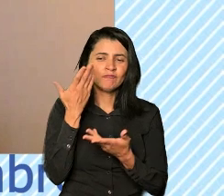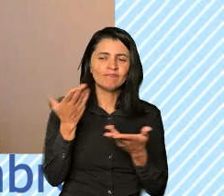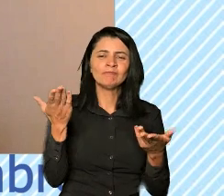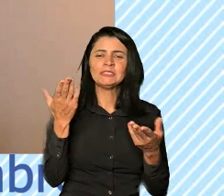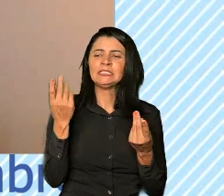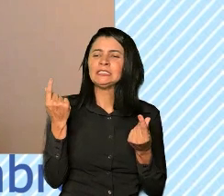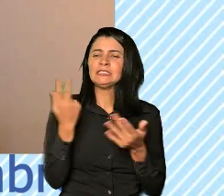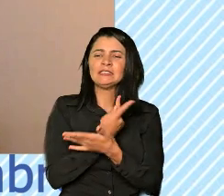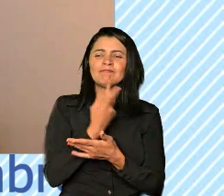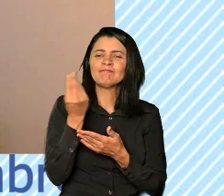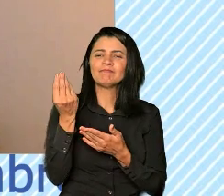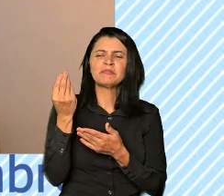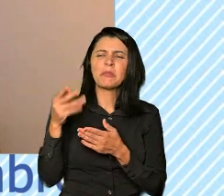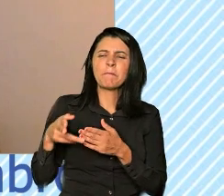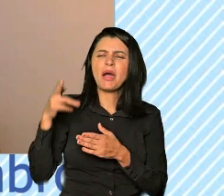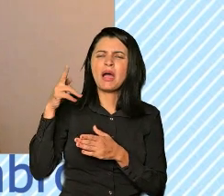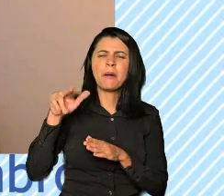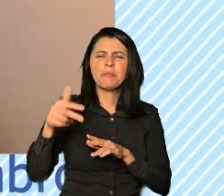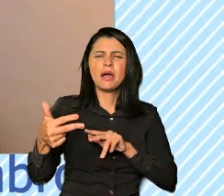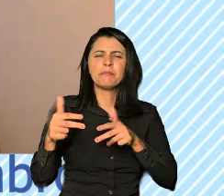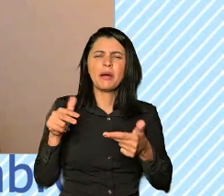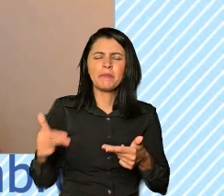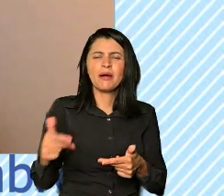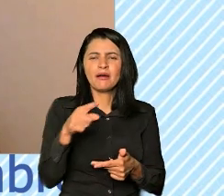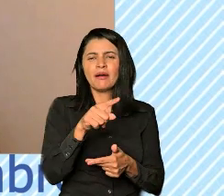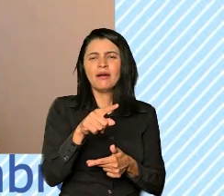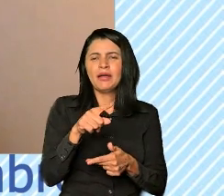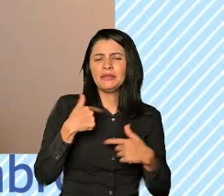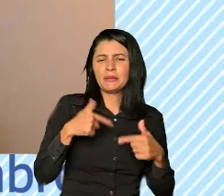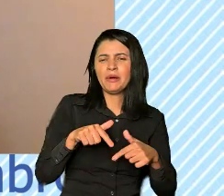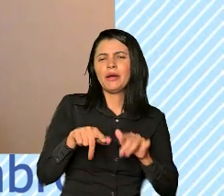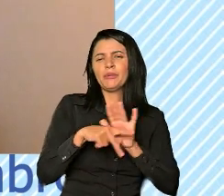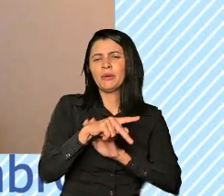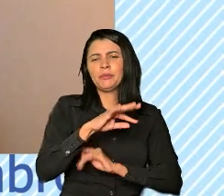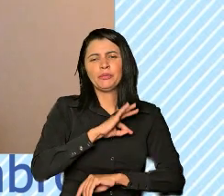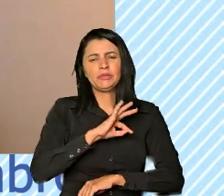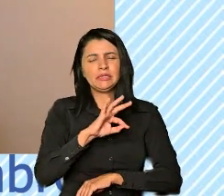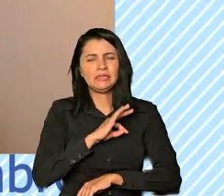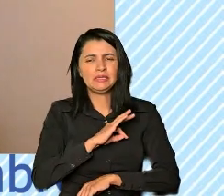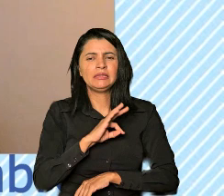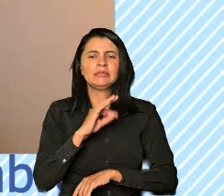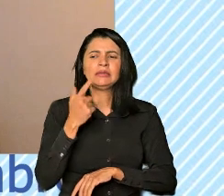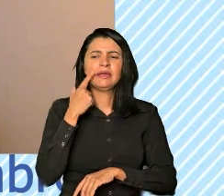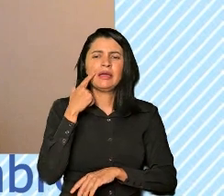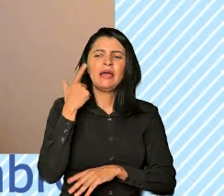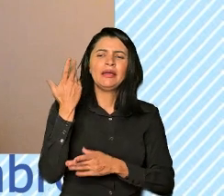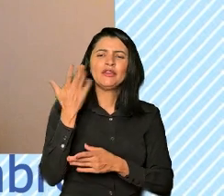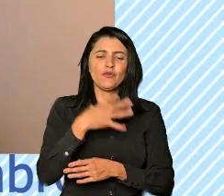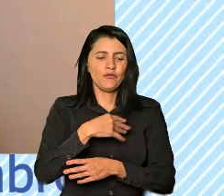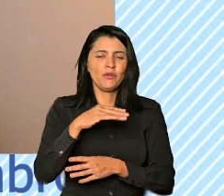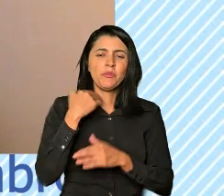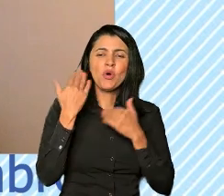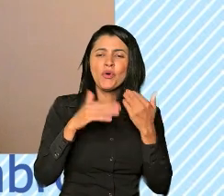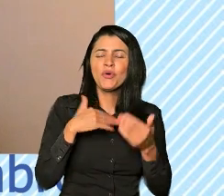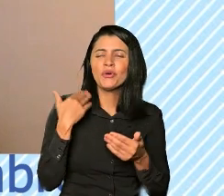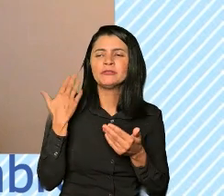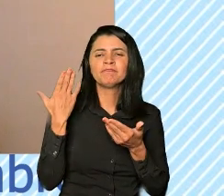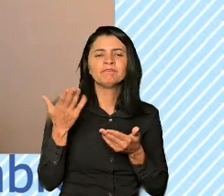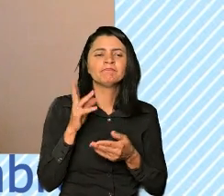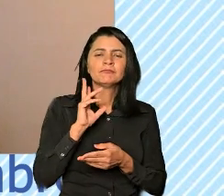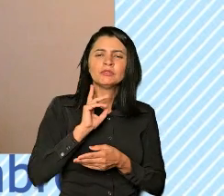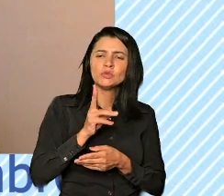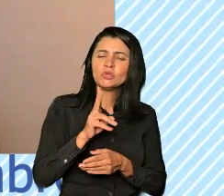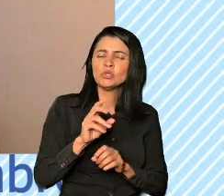serem mortos em operações policiais e perdem seus filhos e